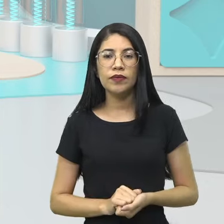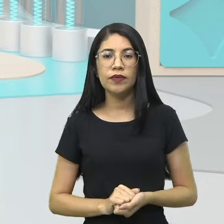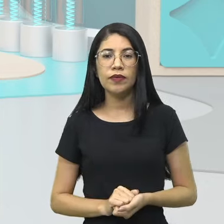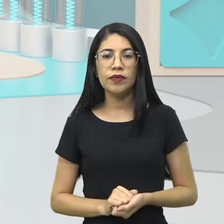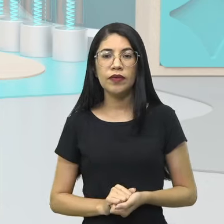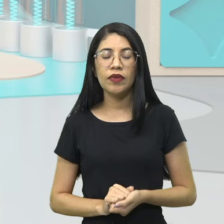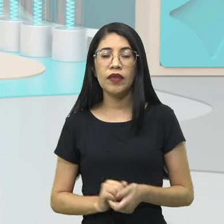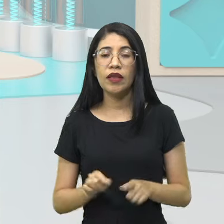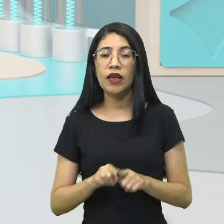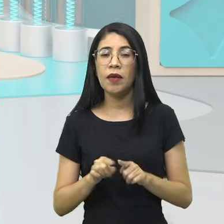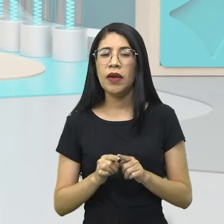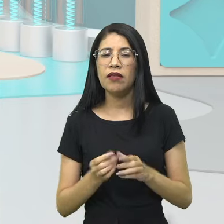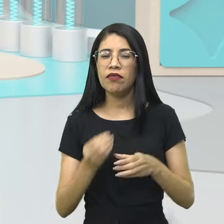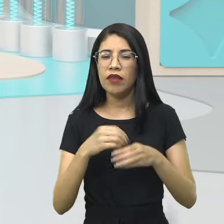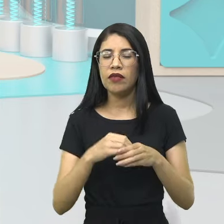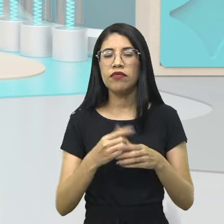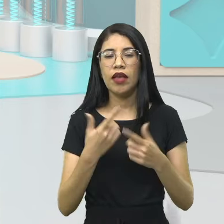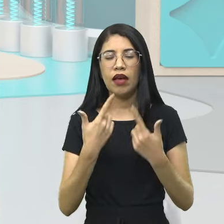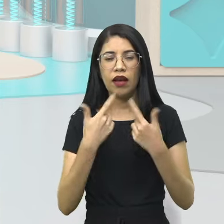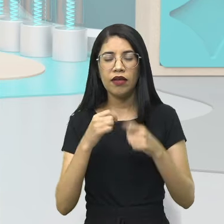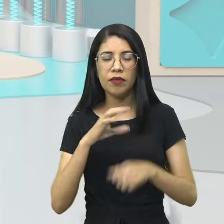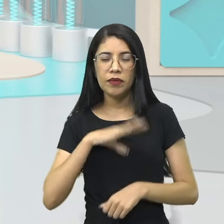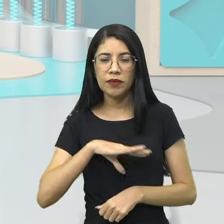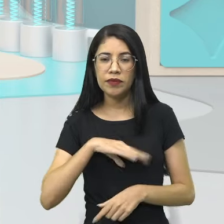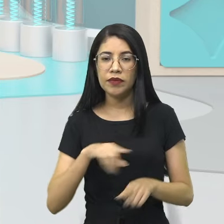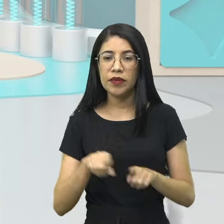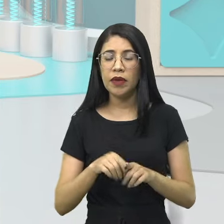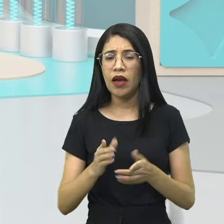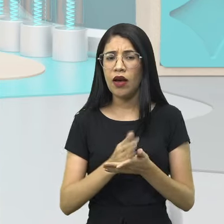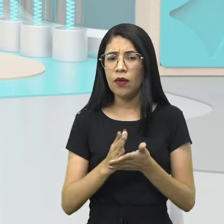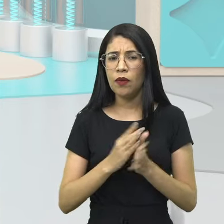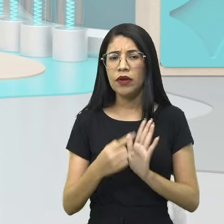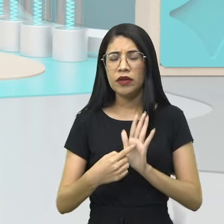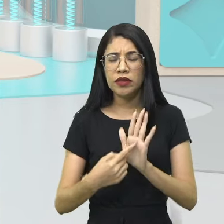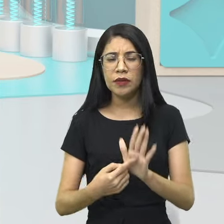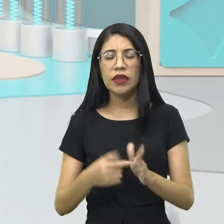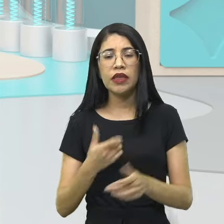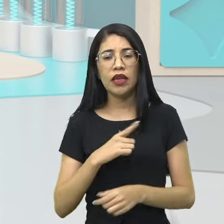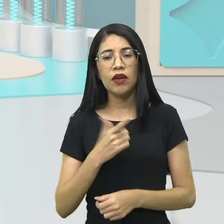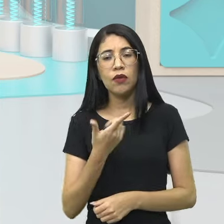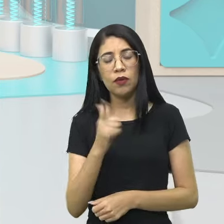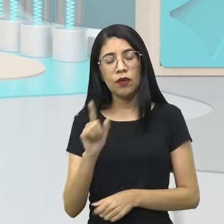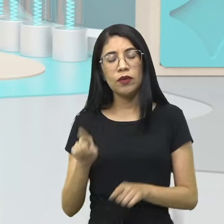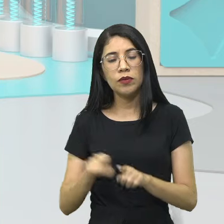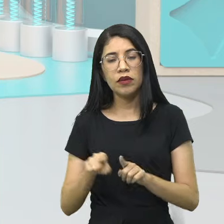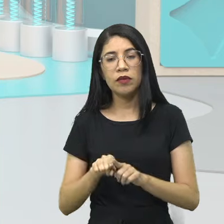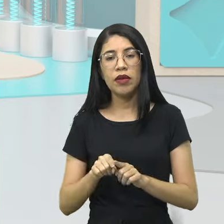nossos textos, né, dentro da língua portuguesa. Né? Foram só alguns, a gente ainda tem outros aí. Espero que